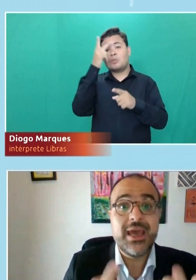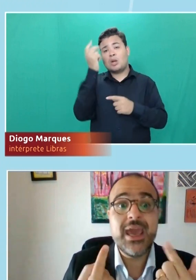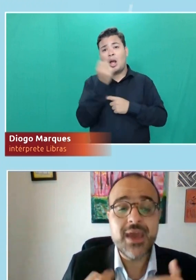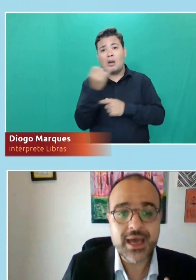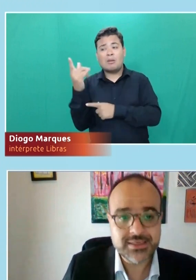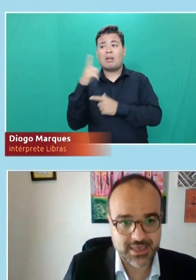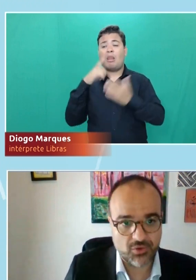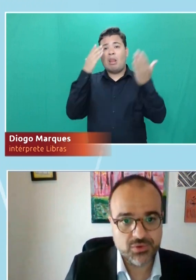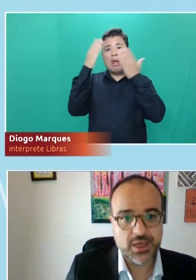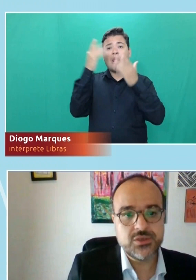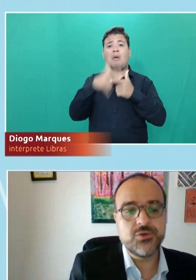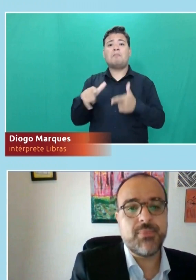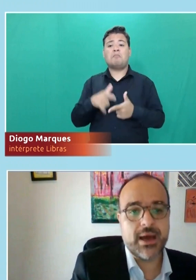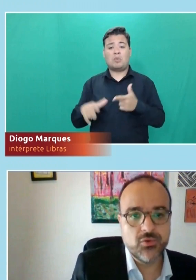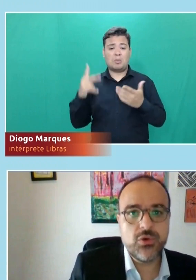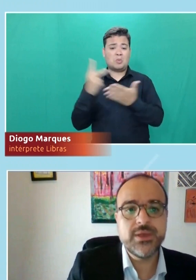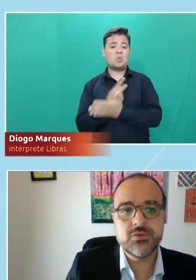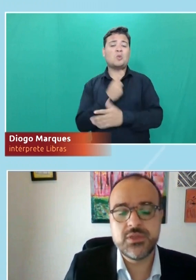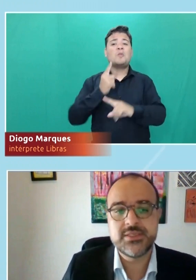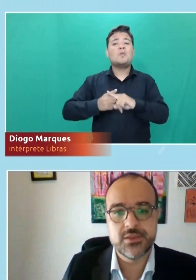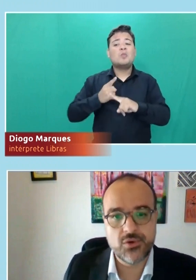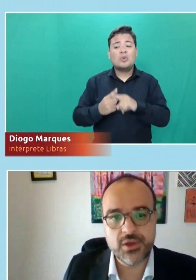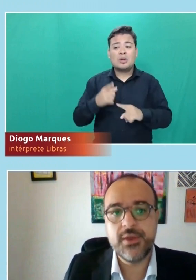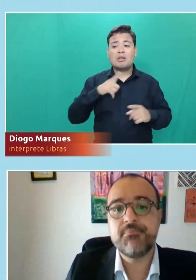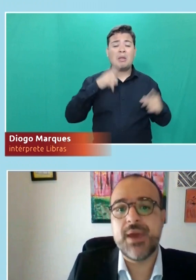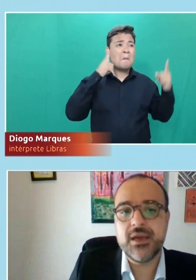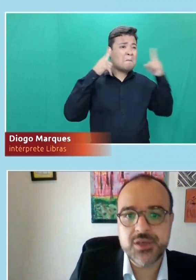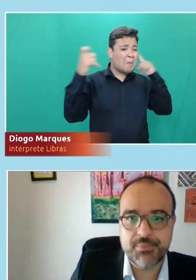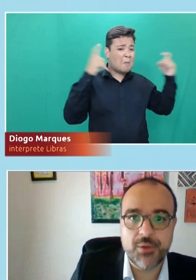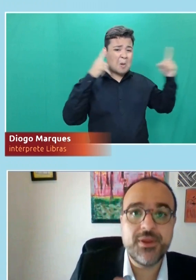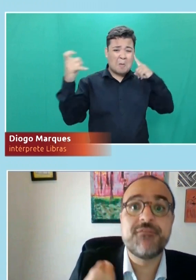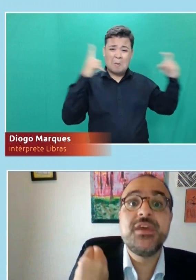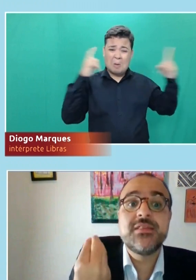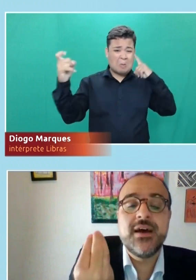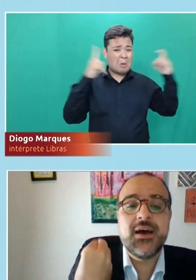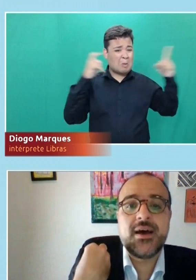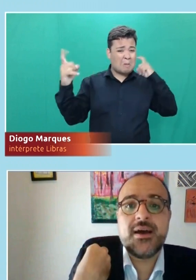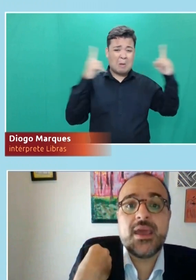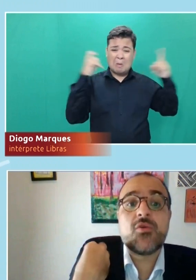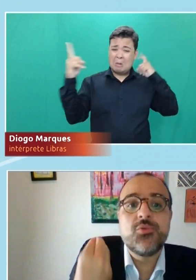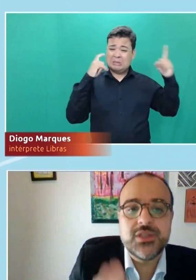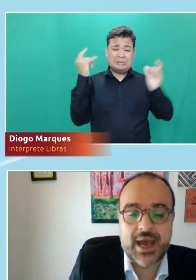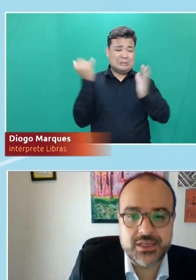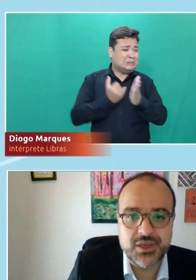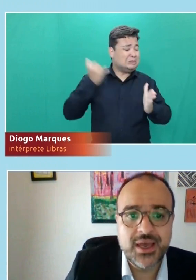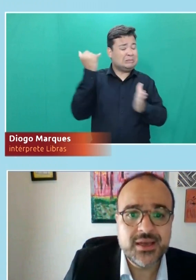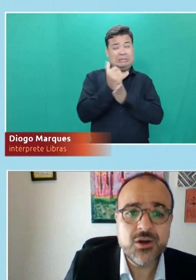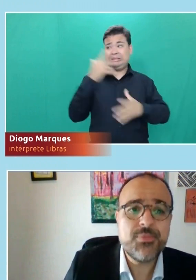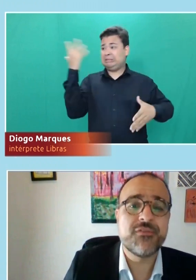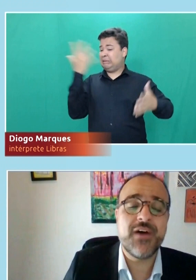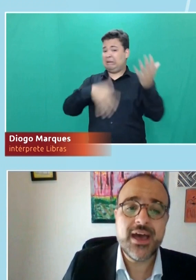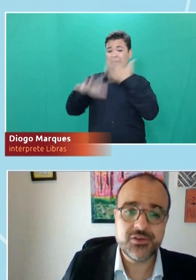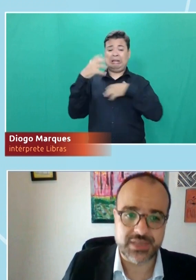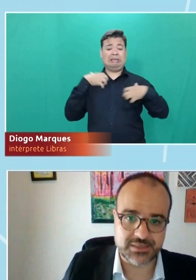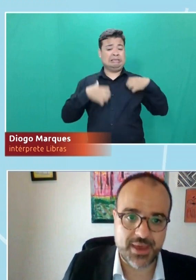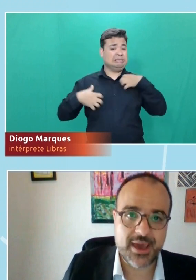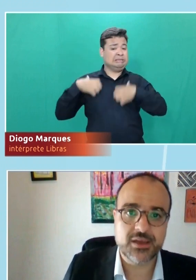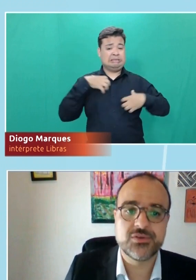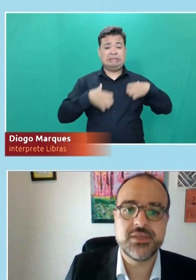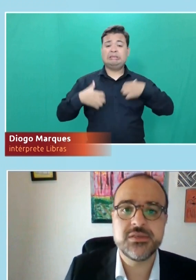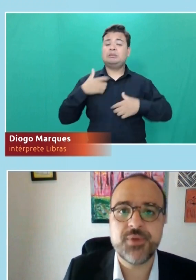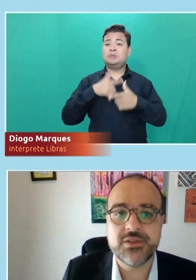Paulo, em razão de um barulho ensurdecedor que impede a própria vida em comunidade. Então, por